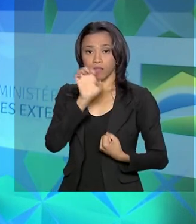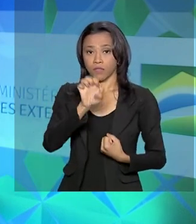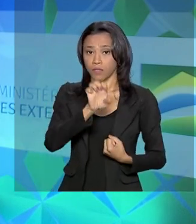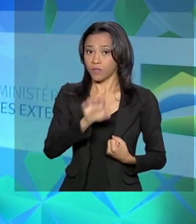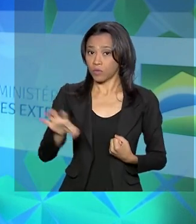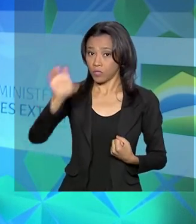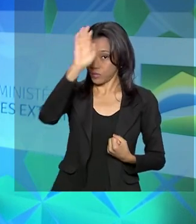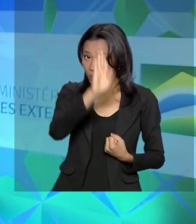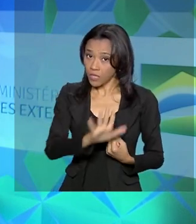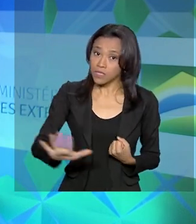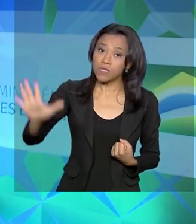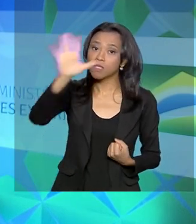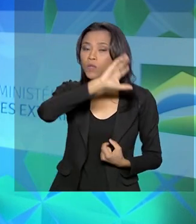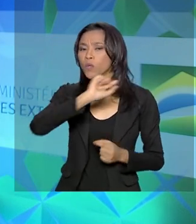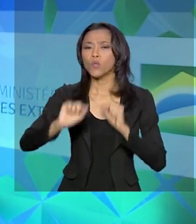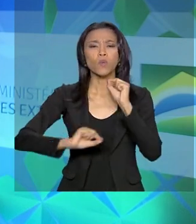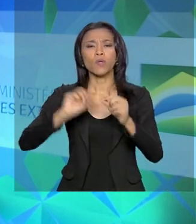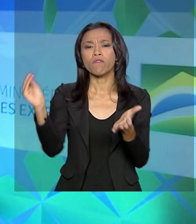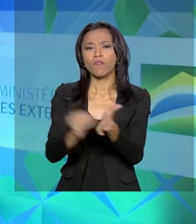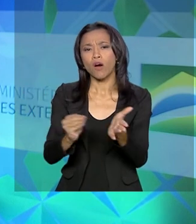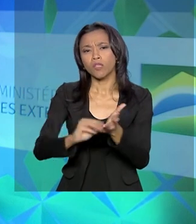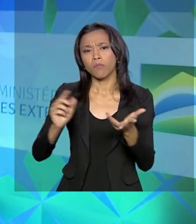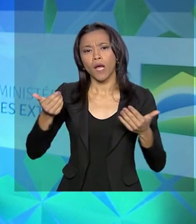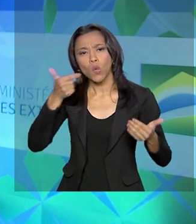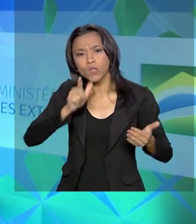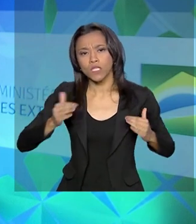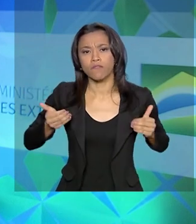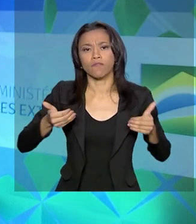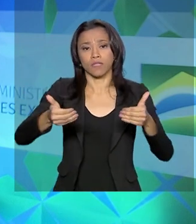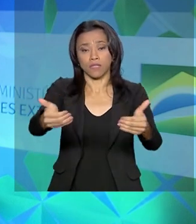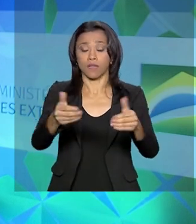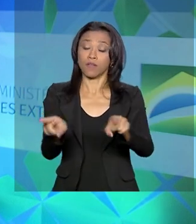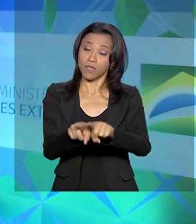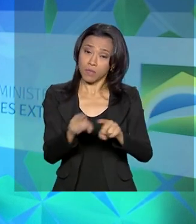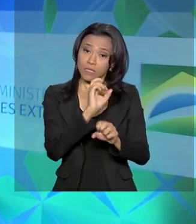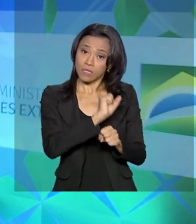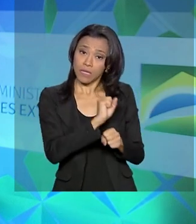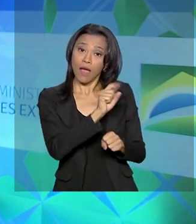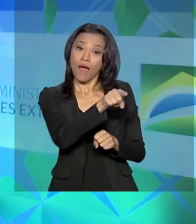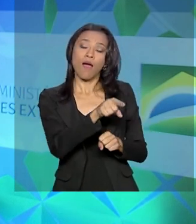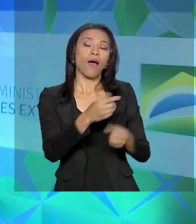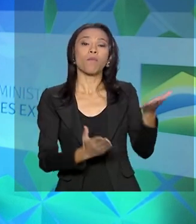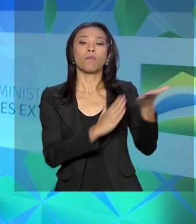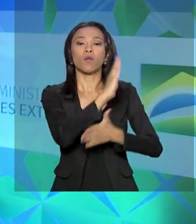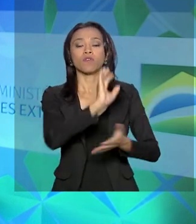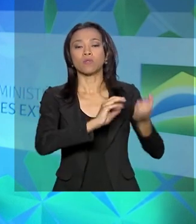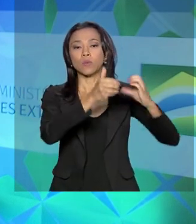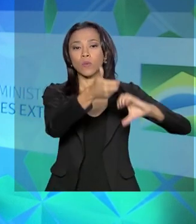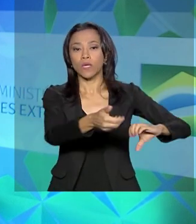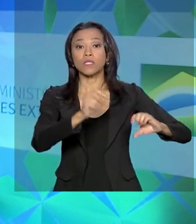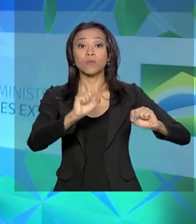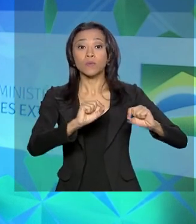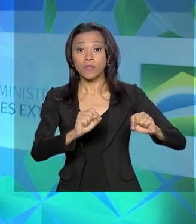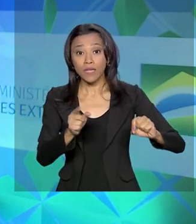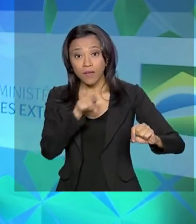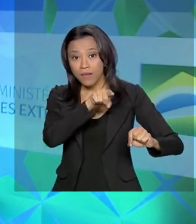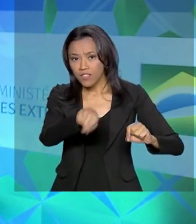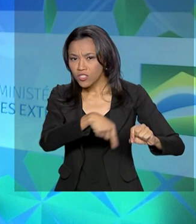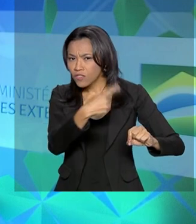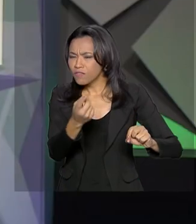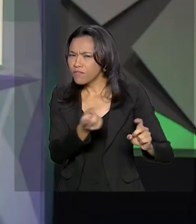feito para avançar. E falou também da aprovação pelo Congresso da lei que dá agilidade na venda de bens de